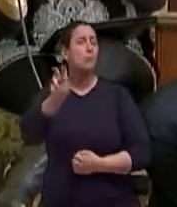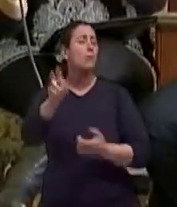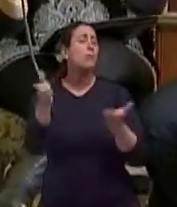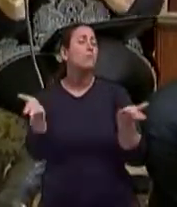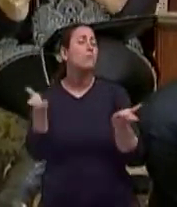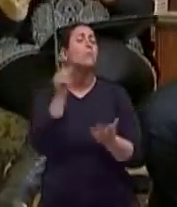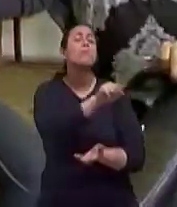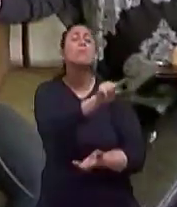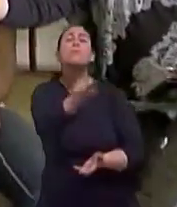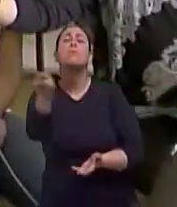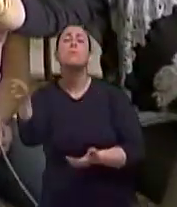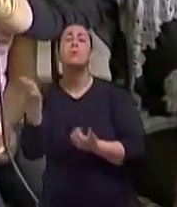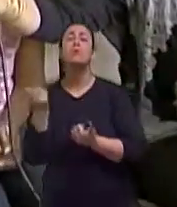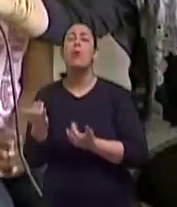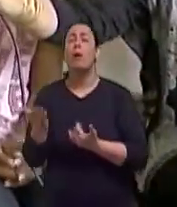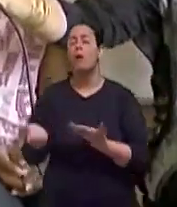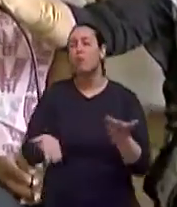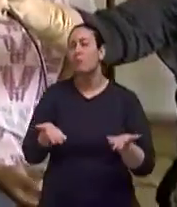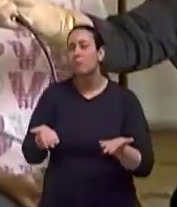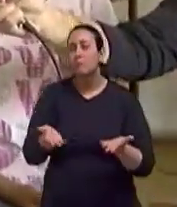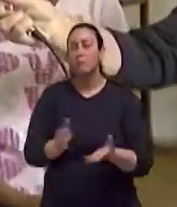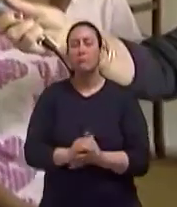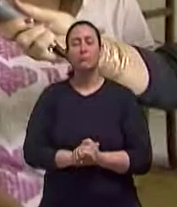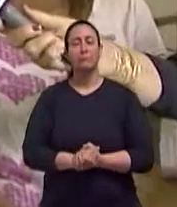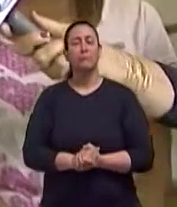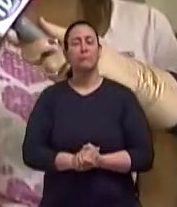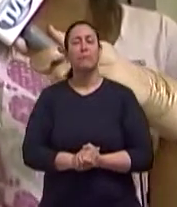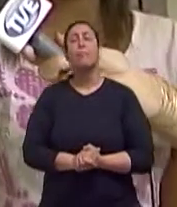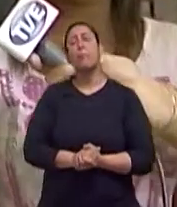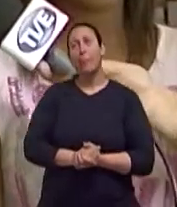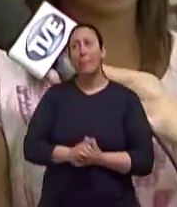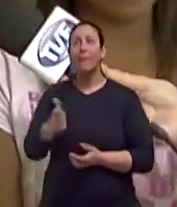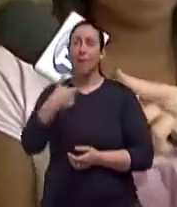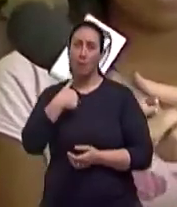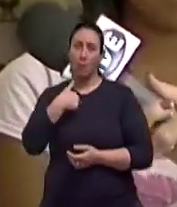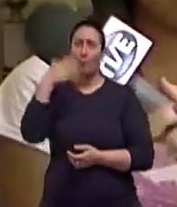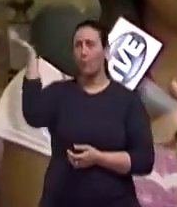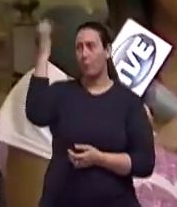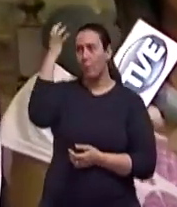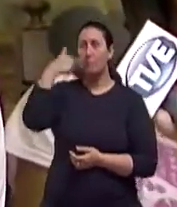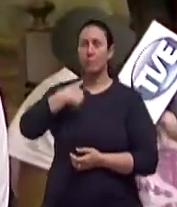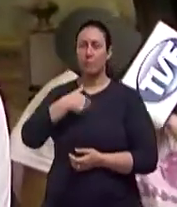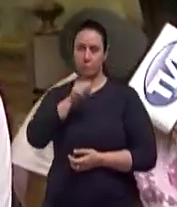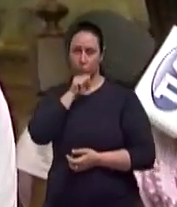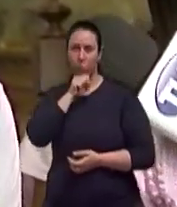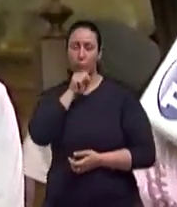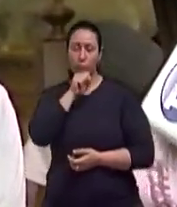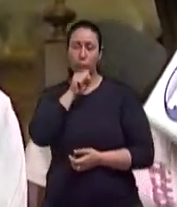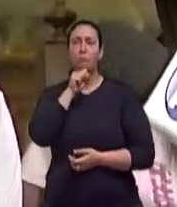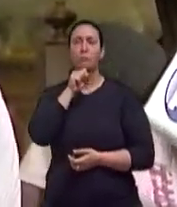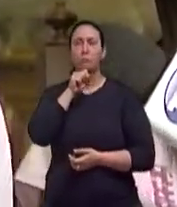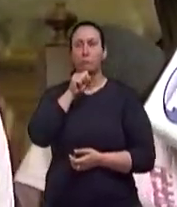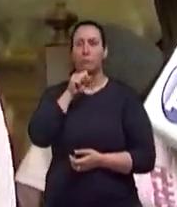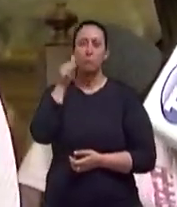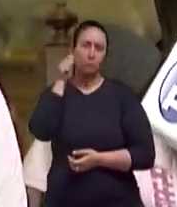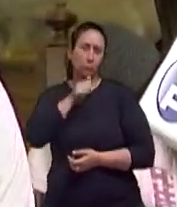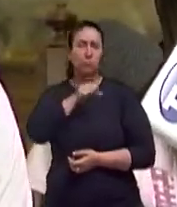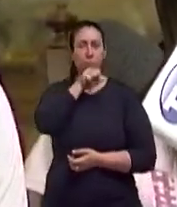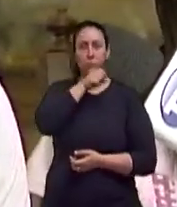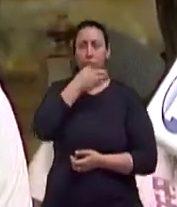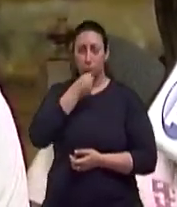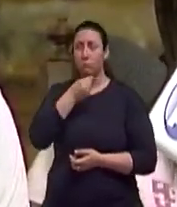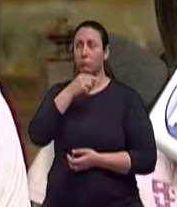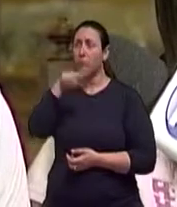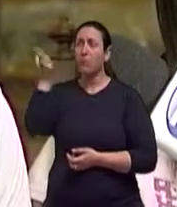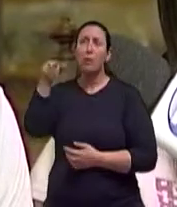a sua velhice justamente por causa dessa influência que eu recebi dos meus avós tanto pela criação quanto a convivência no dia